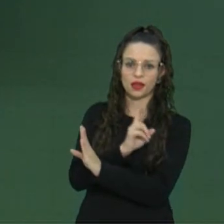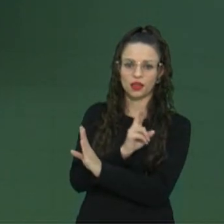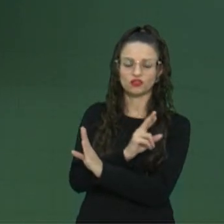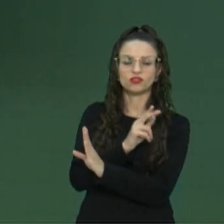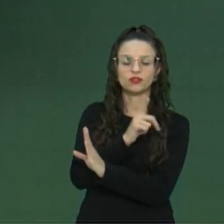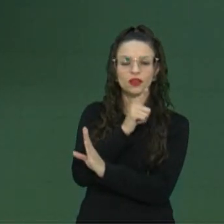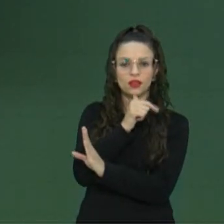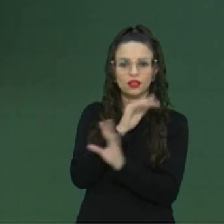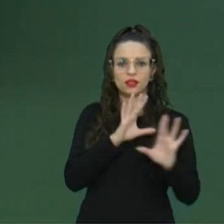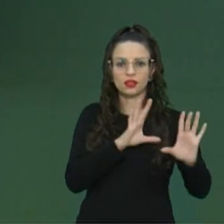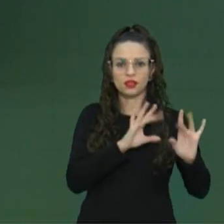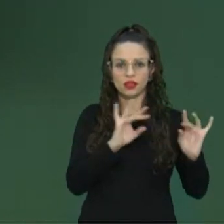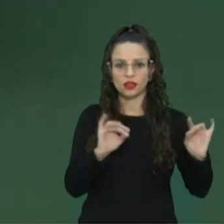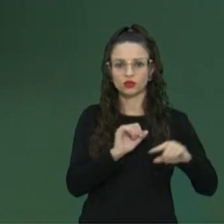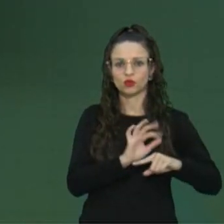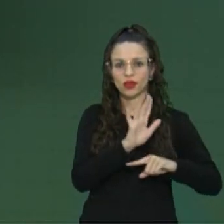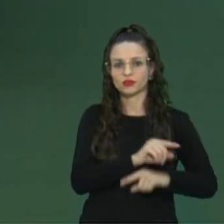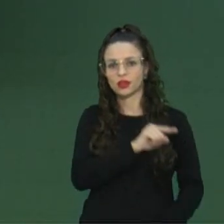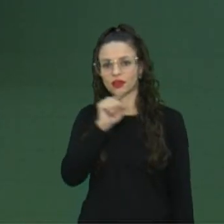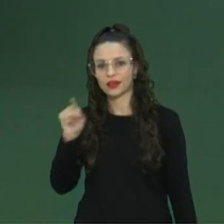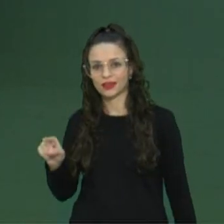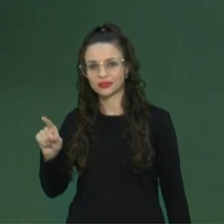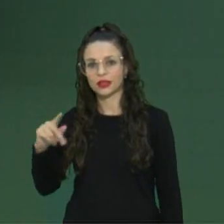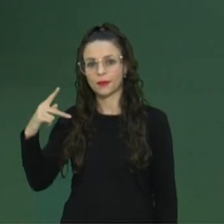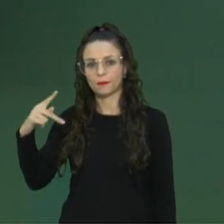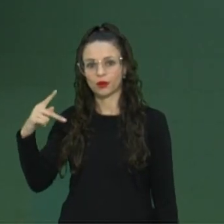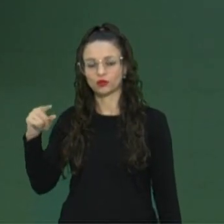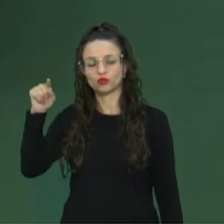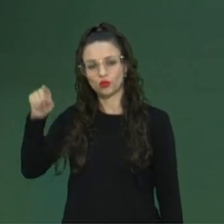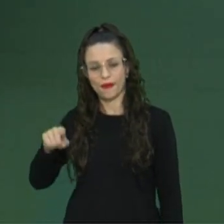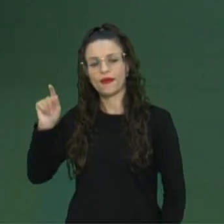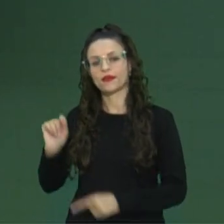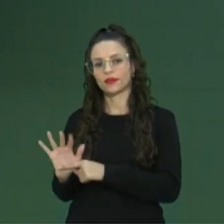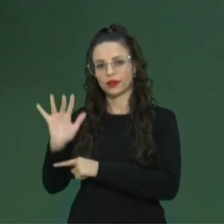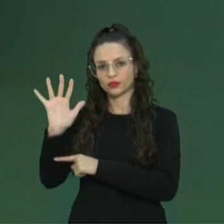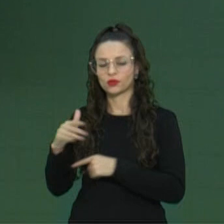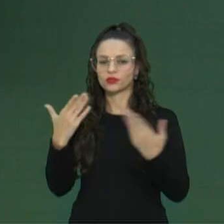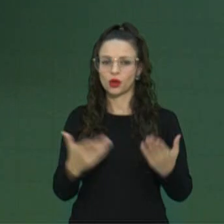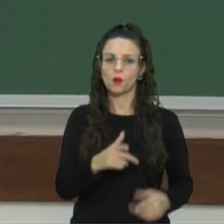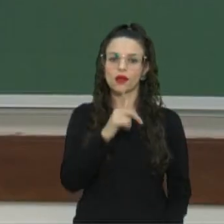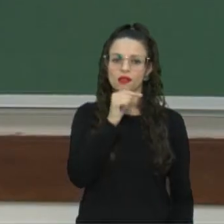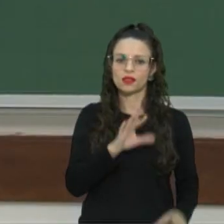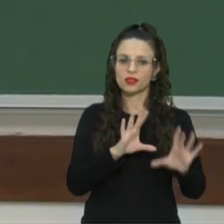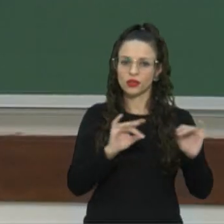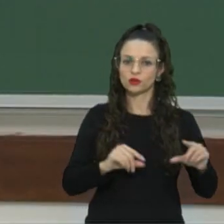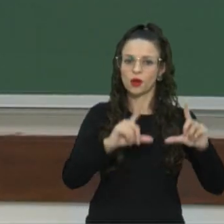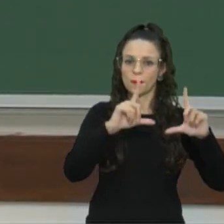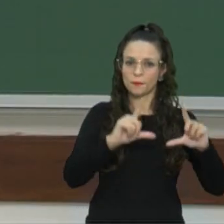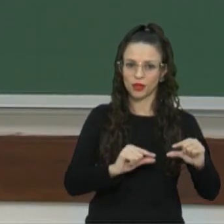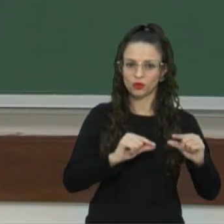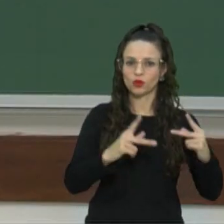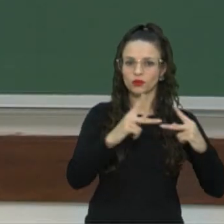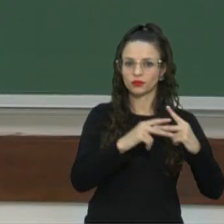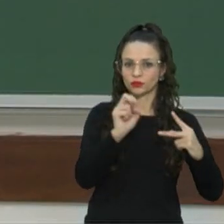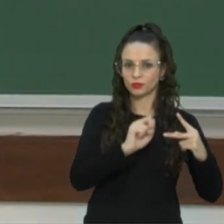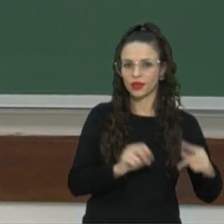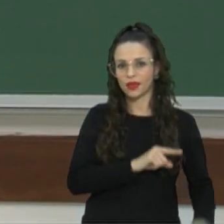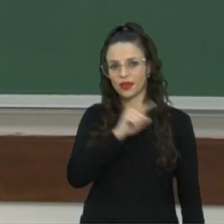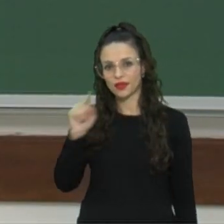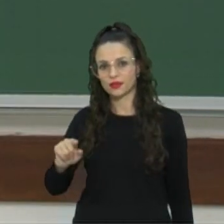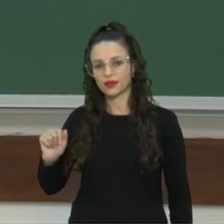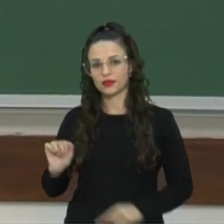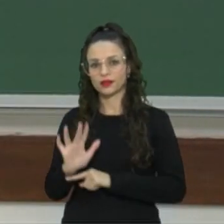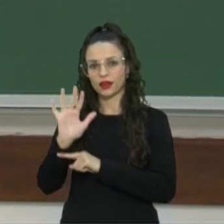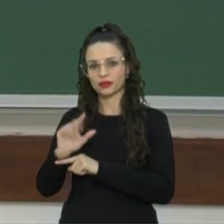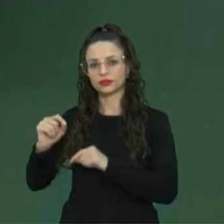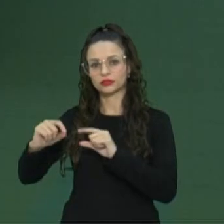e aí o meu produto é gasoso, ou seja, líquido tem menor entropia, gasoso maior entropia. Observando aqui